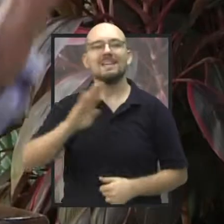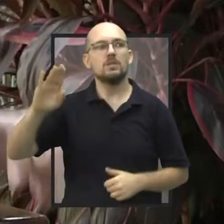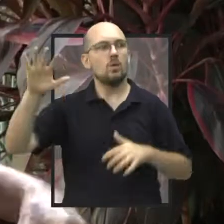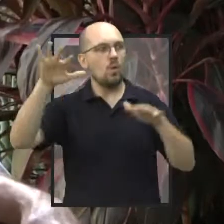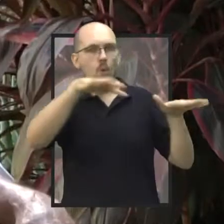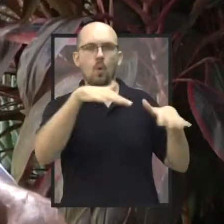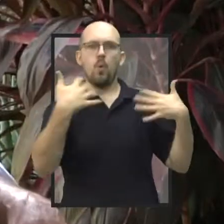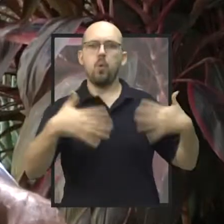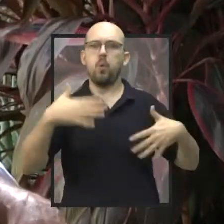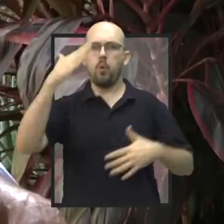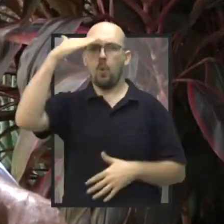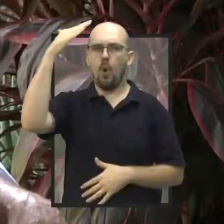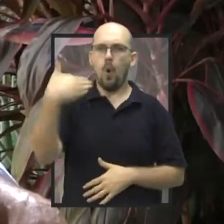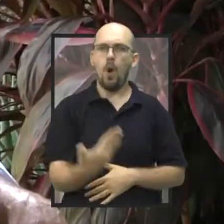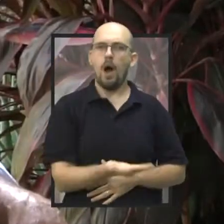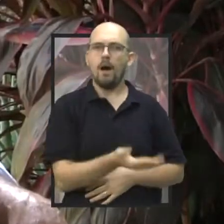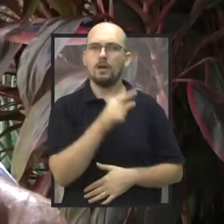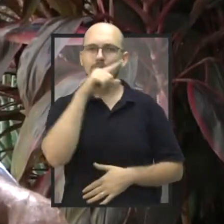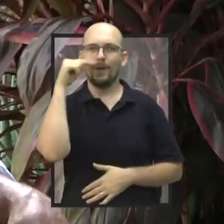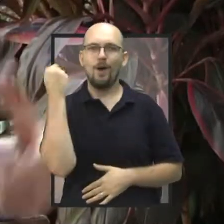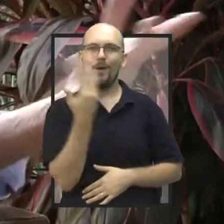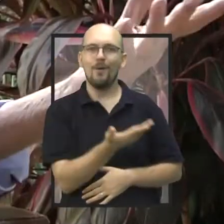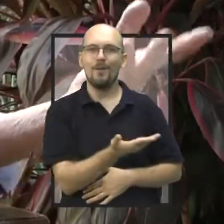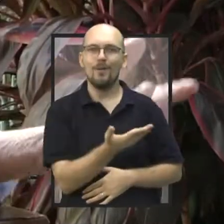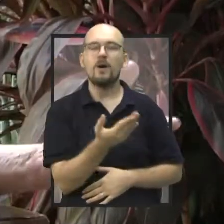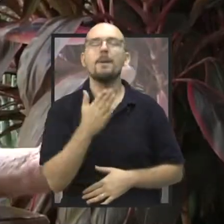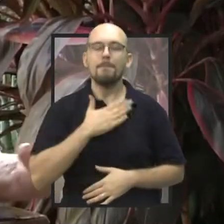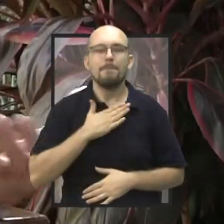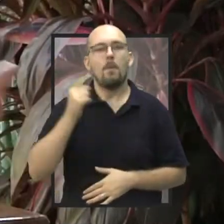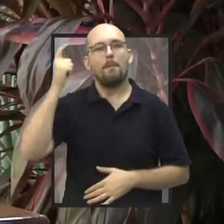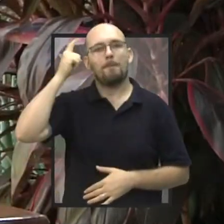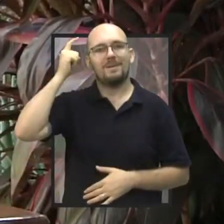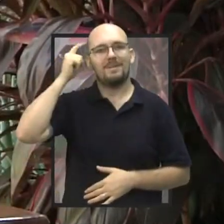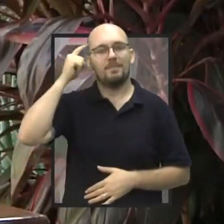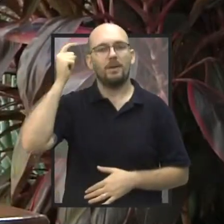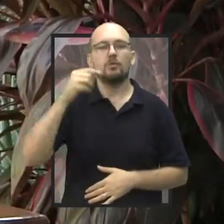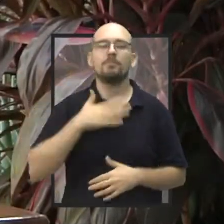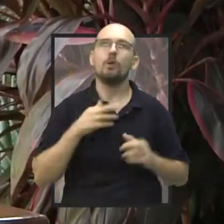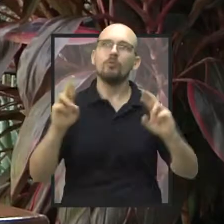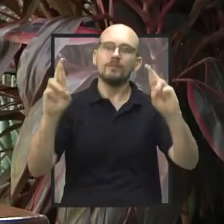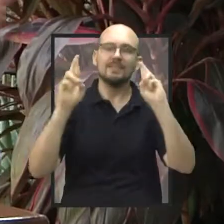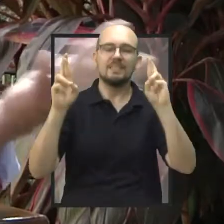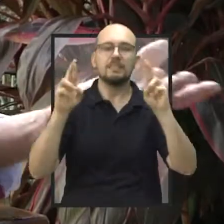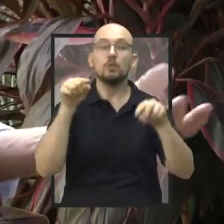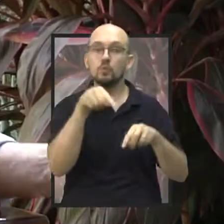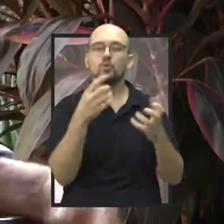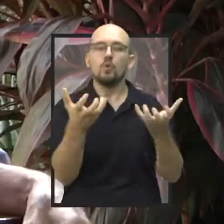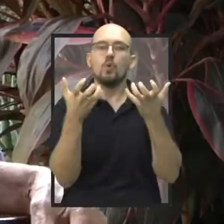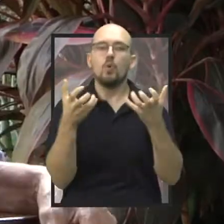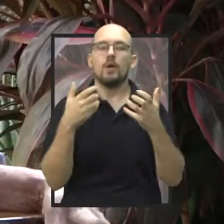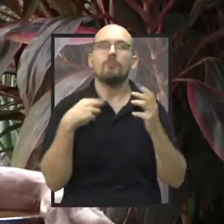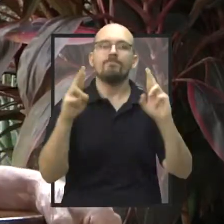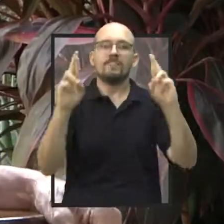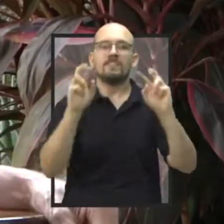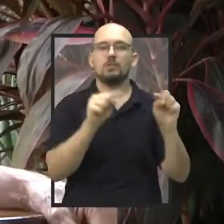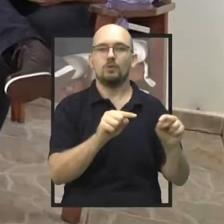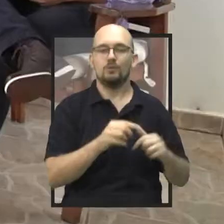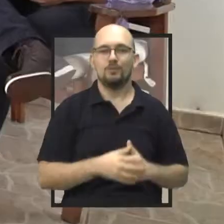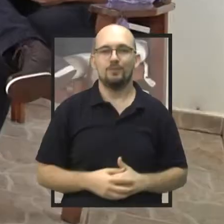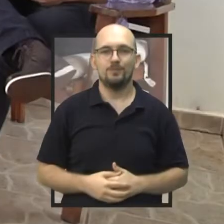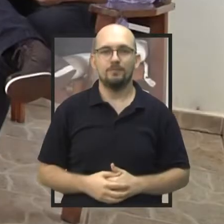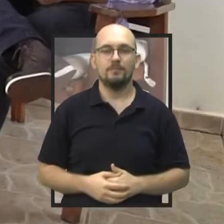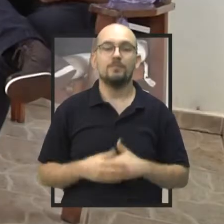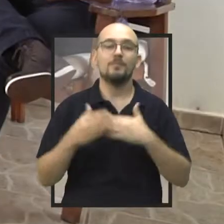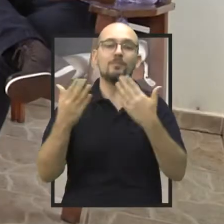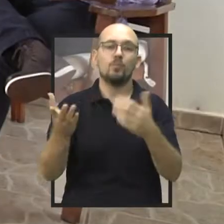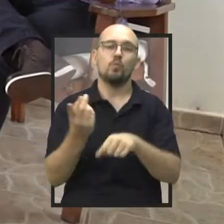glória para Jaú? Esse é o meu pensamento, esse é o meu desejo, isso é o que eu desejaria. Bom,